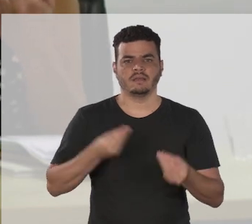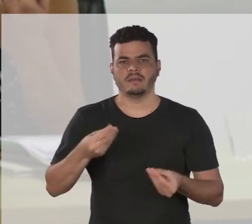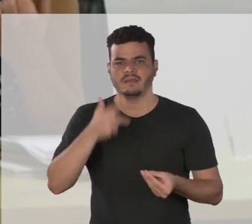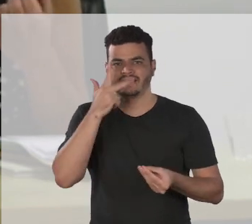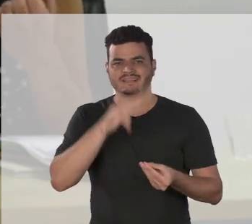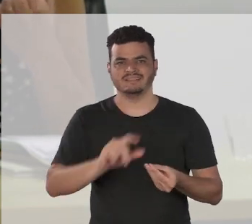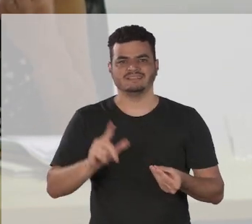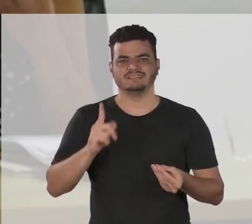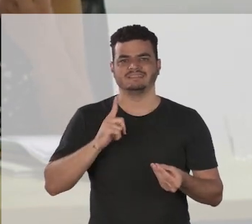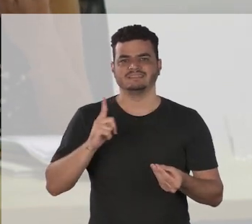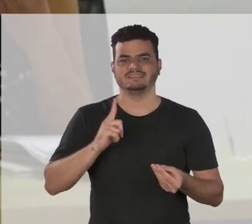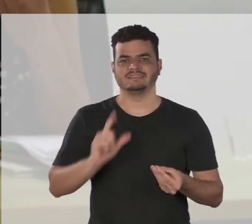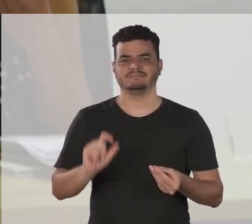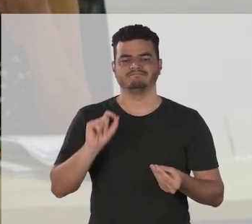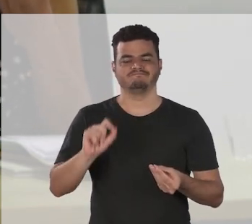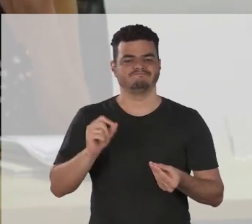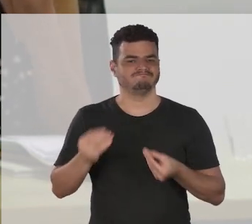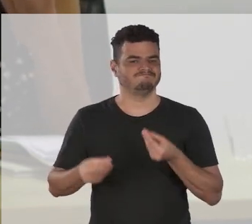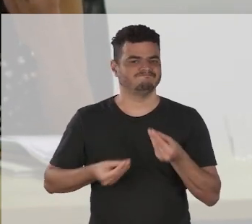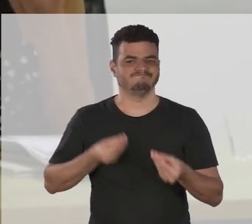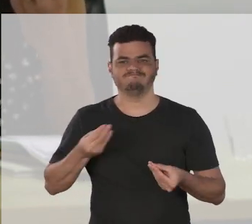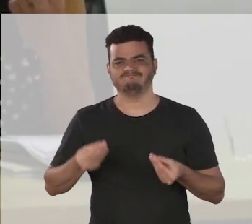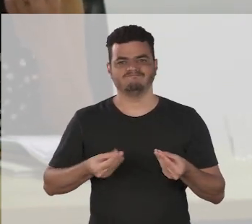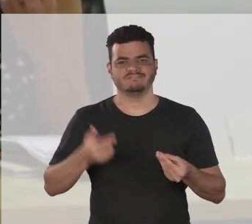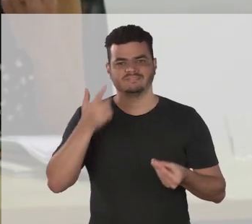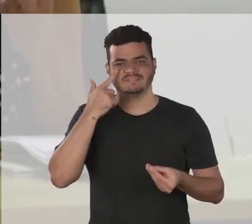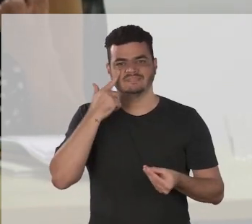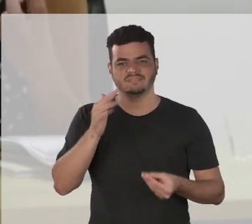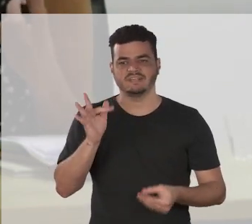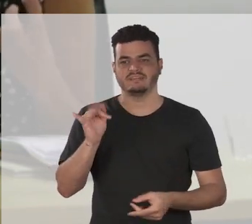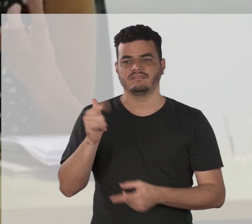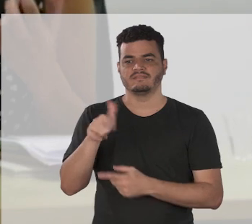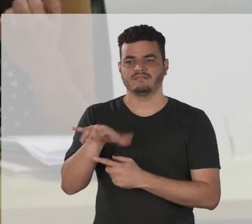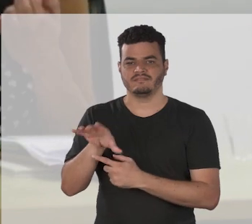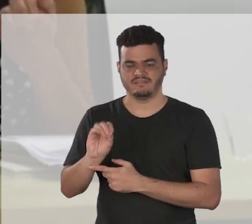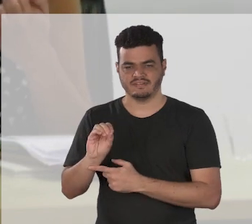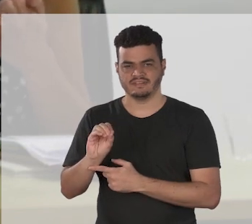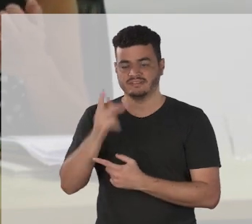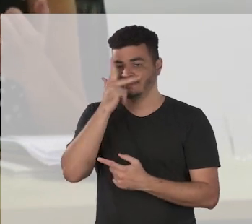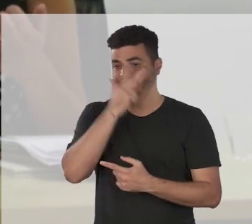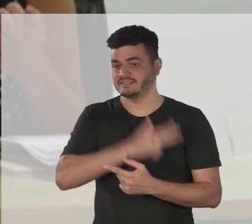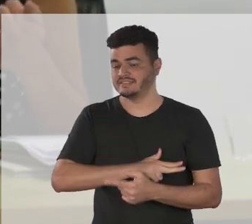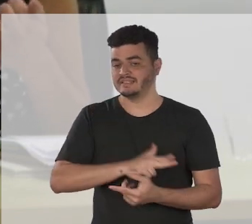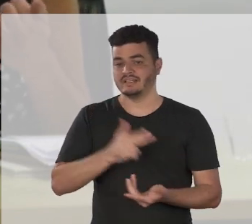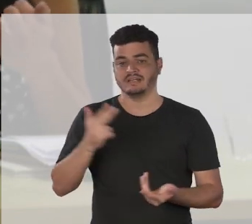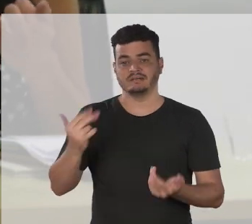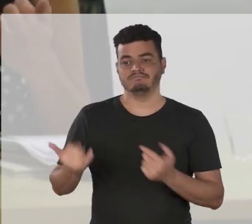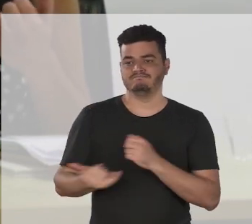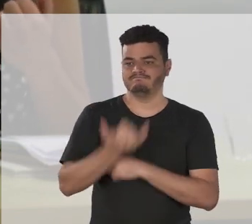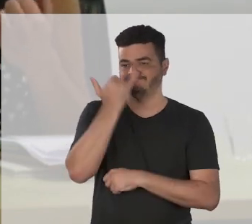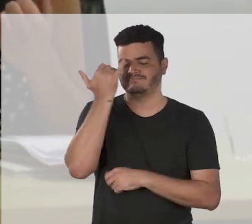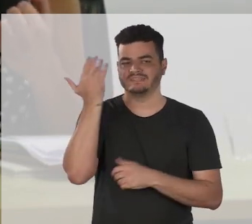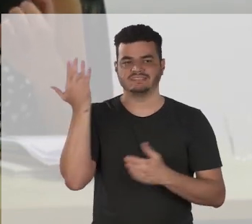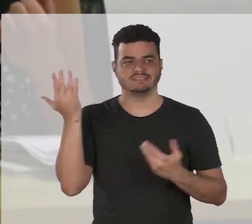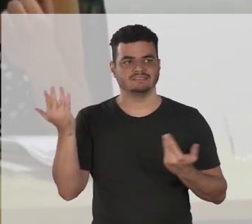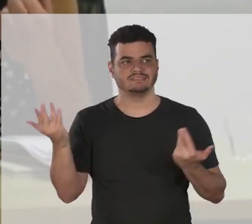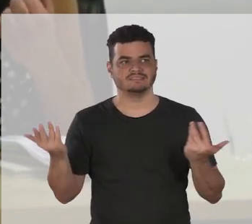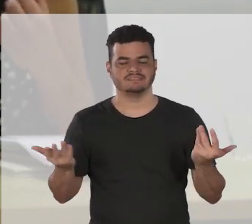esses contos e que tem finais como um modo bom. Tem uma vivência dessa ficção trágica, e isso